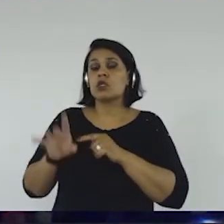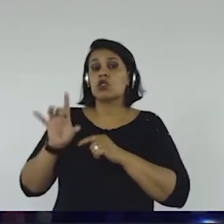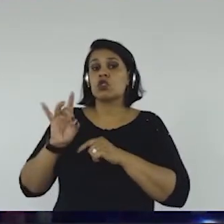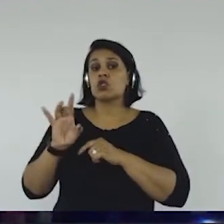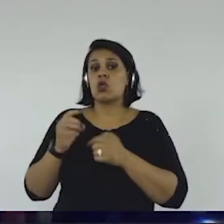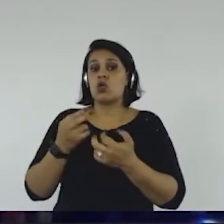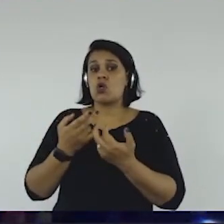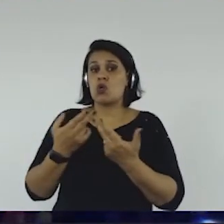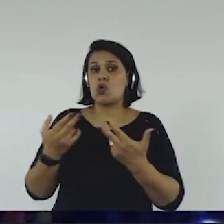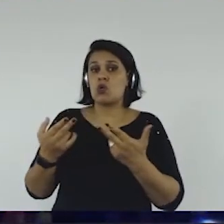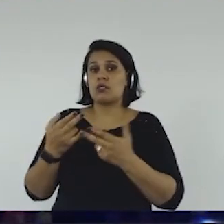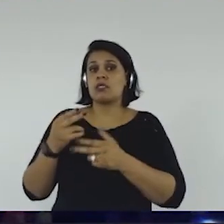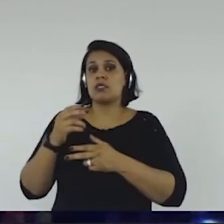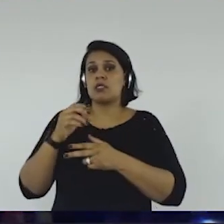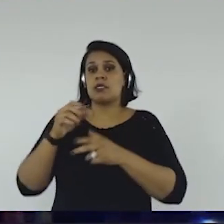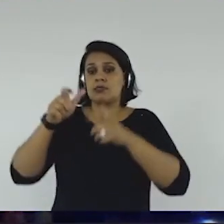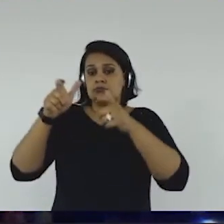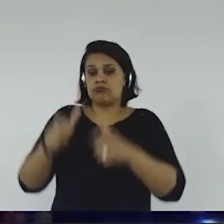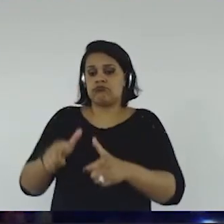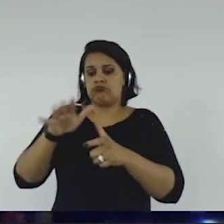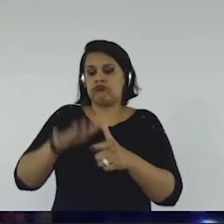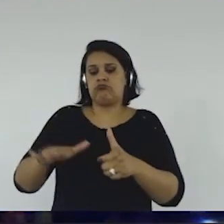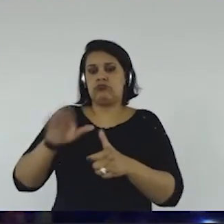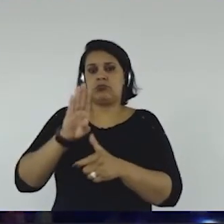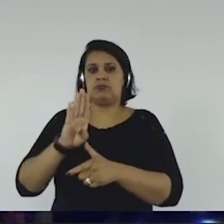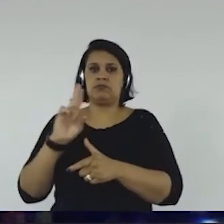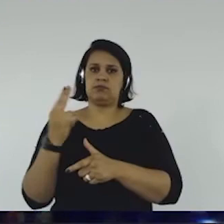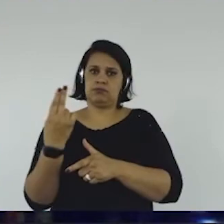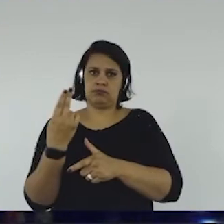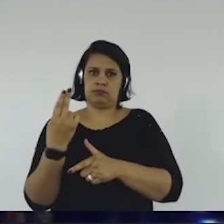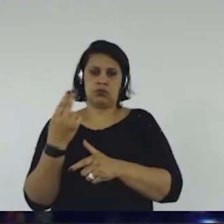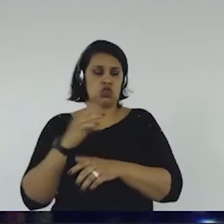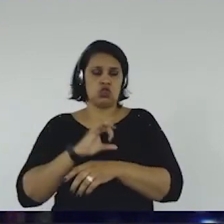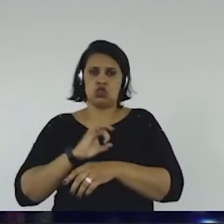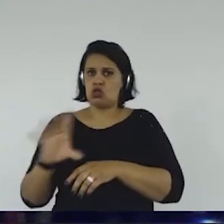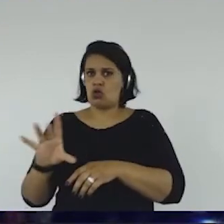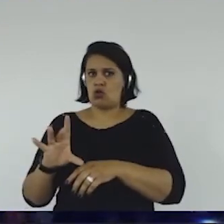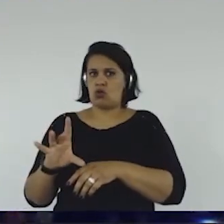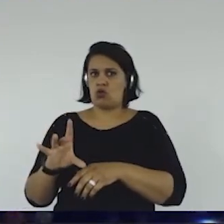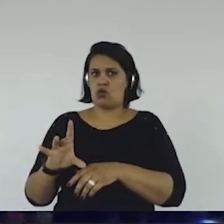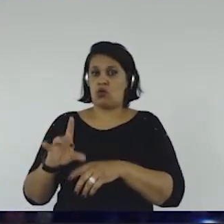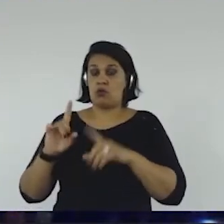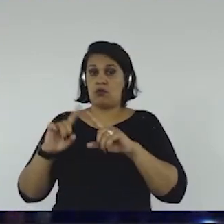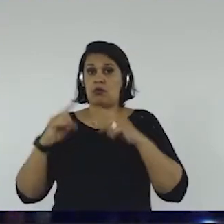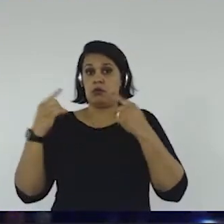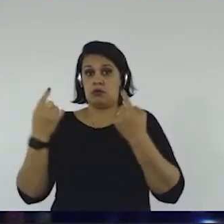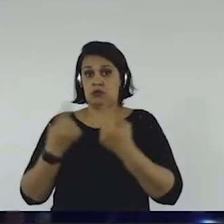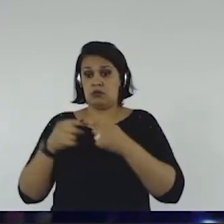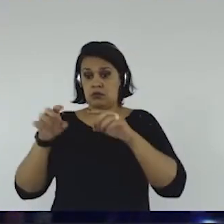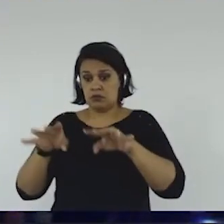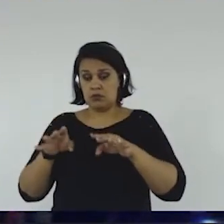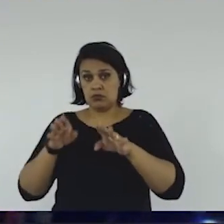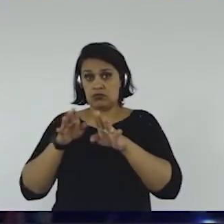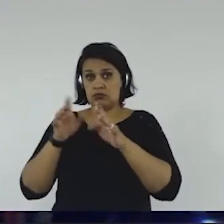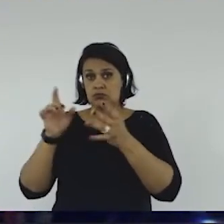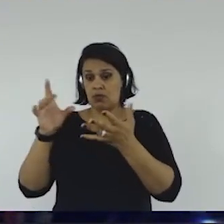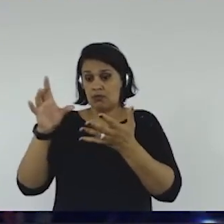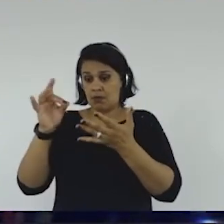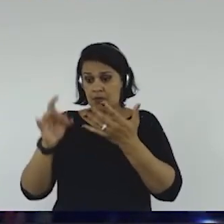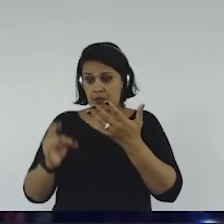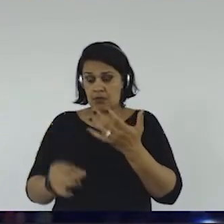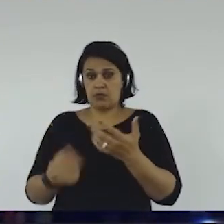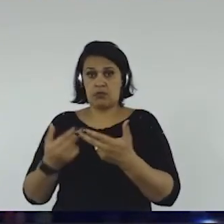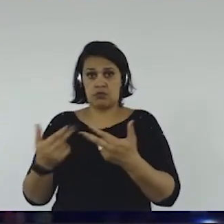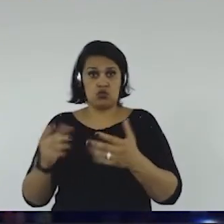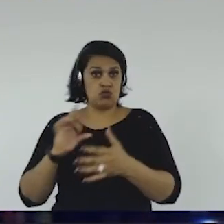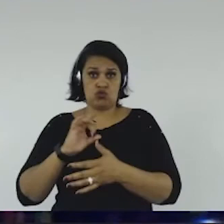arbitragens com sede em Belo Horizonte. E, mesmo assim, para as audiências de instrução que ocorrerem aqui, quando ocorrerem,